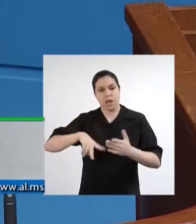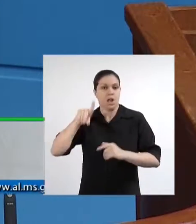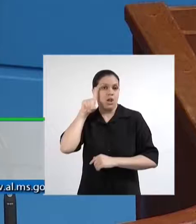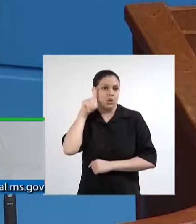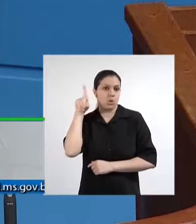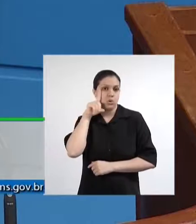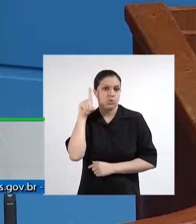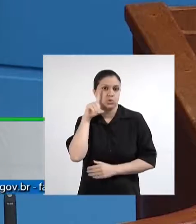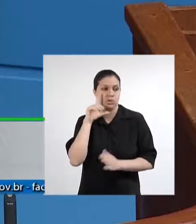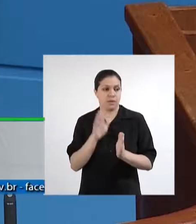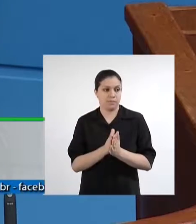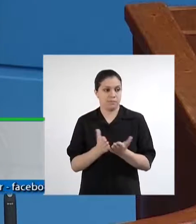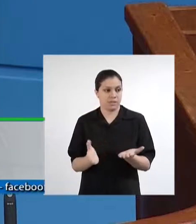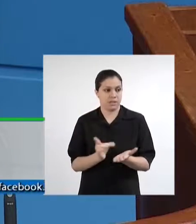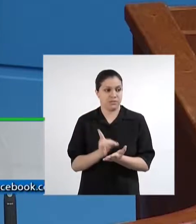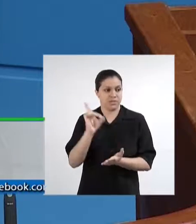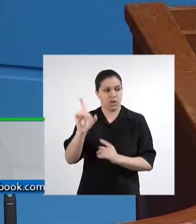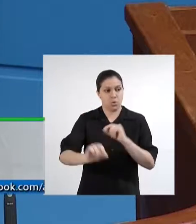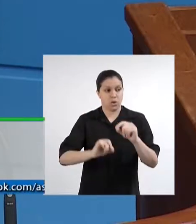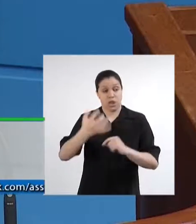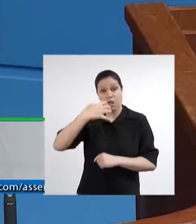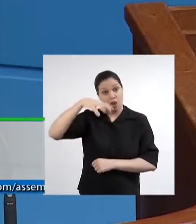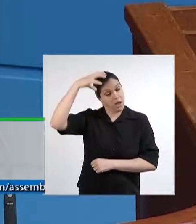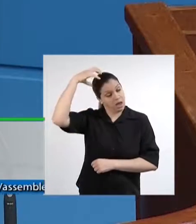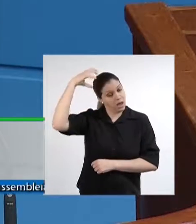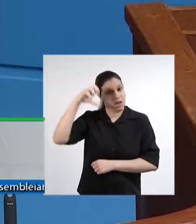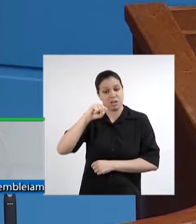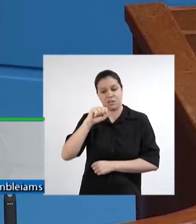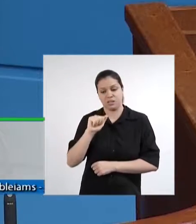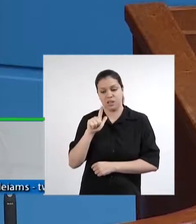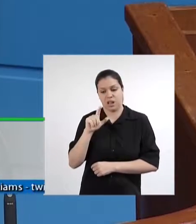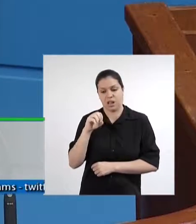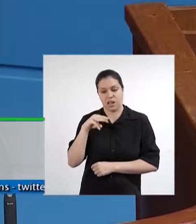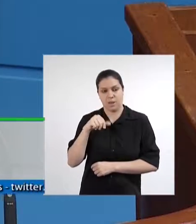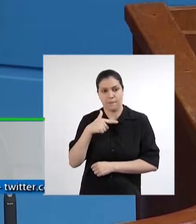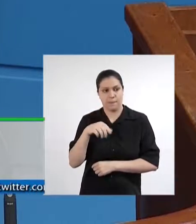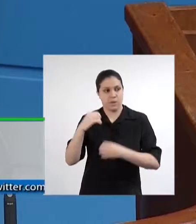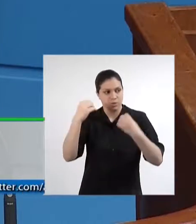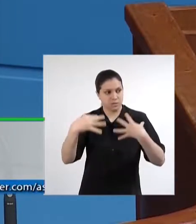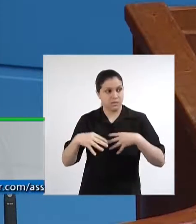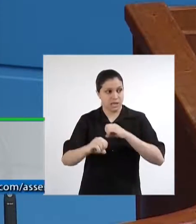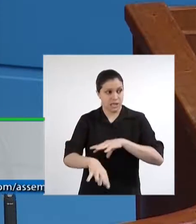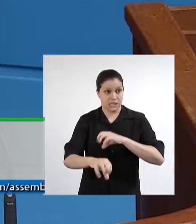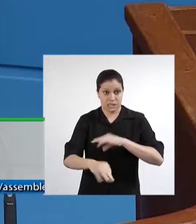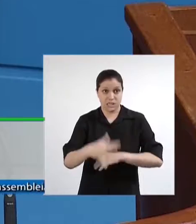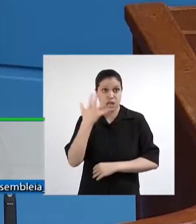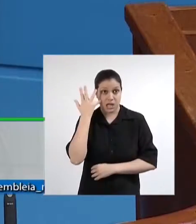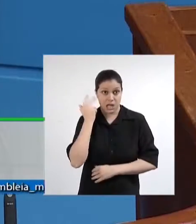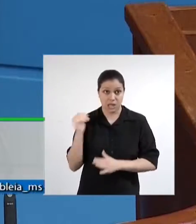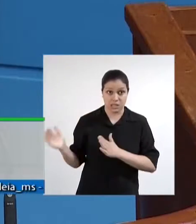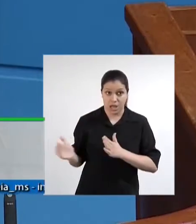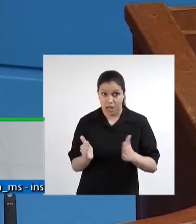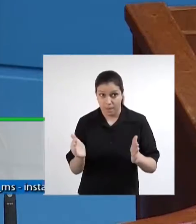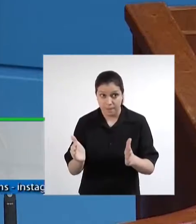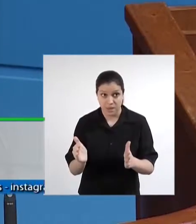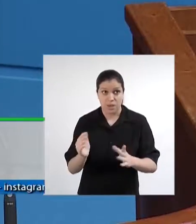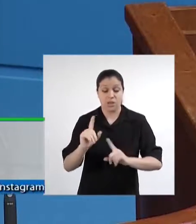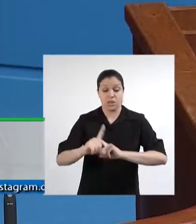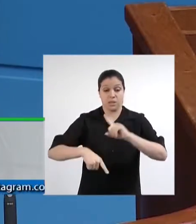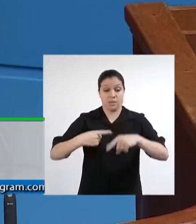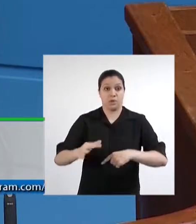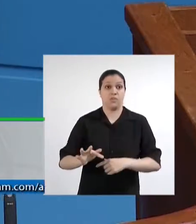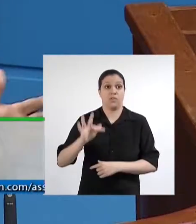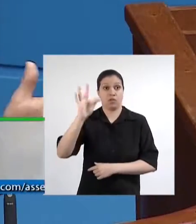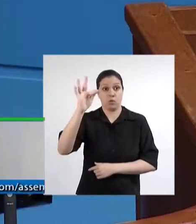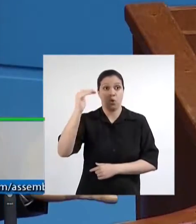diário do livro sagrado, o rei Salomão diz que ensina a criança no caminho que ele deve andar, para que quando chegar na fase adulta